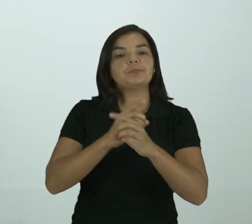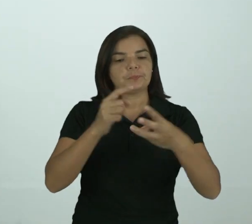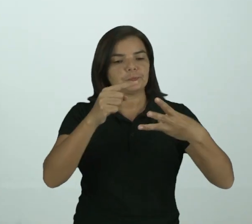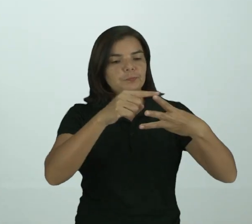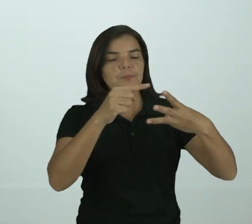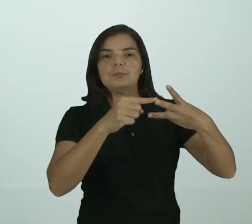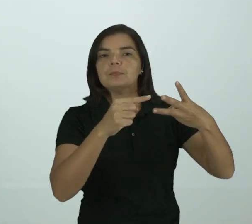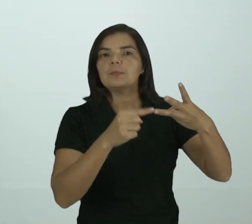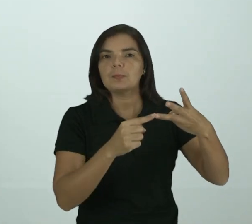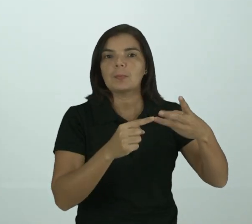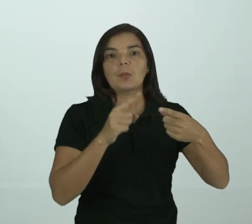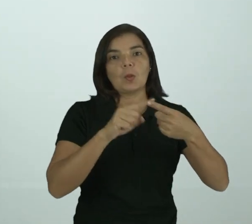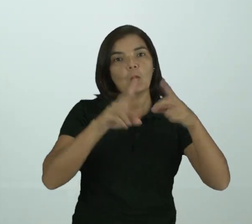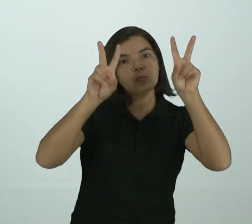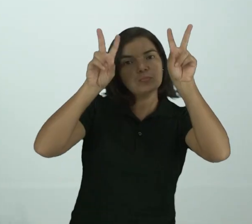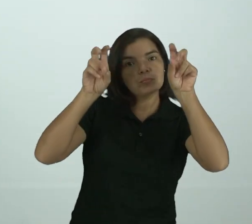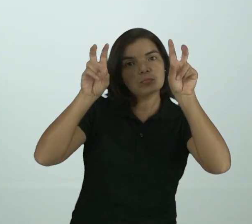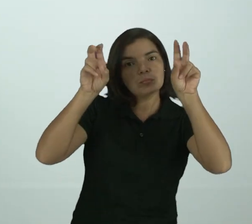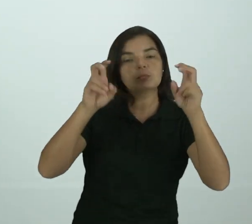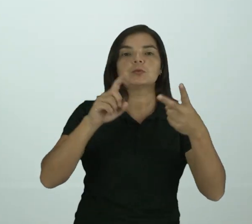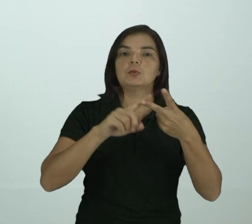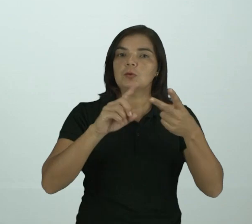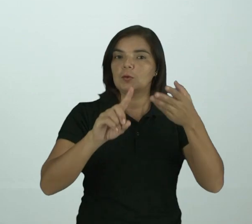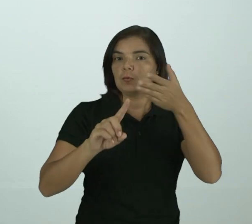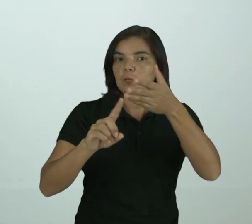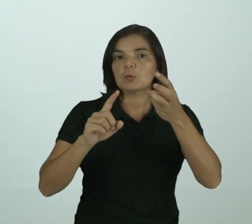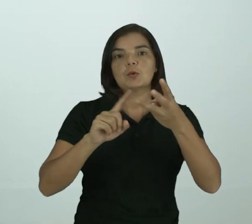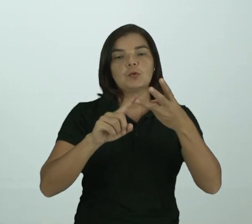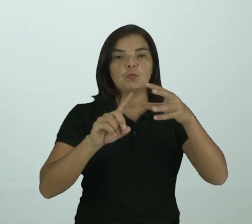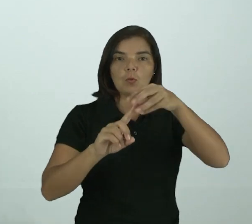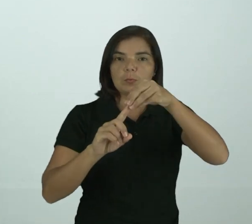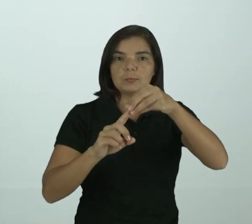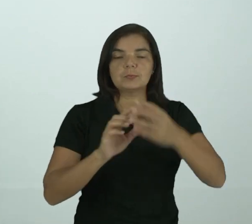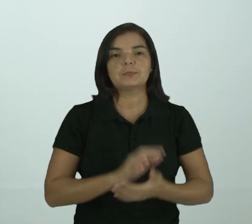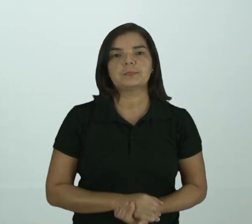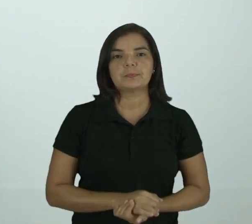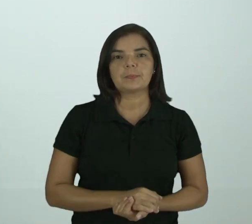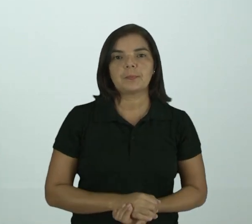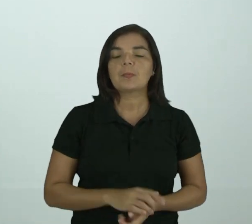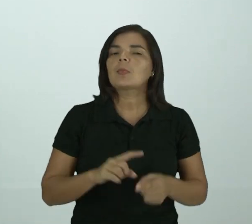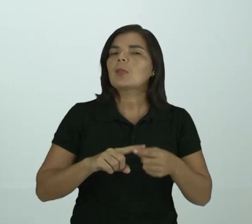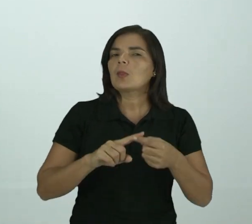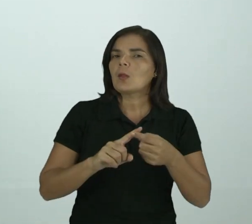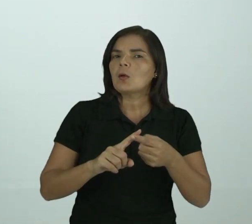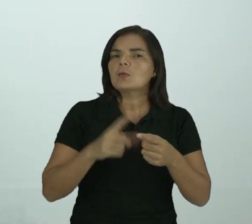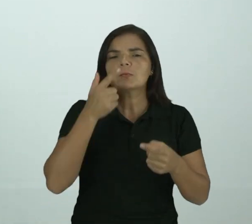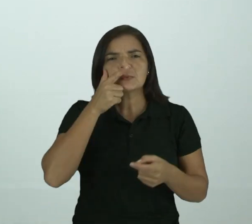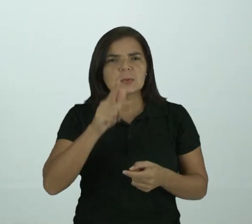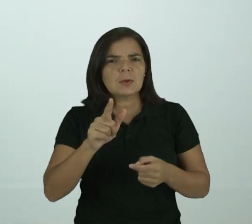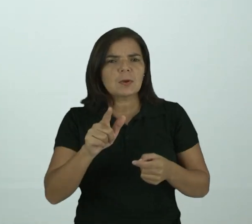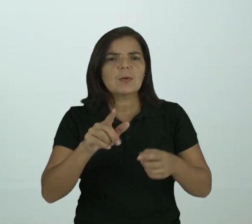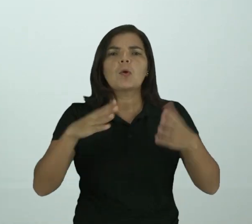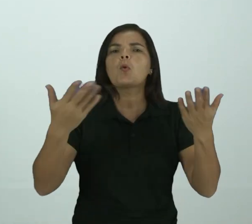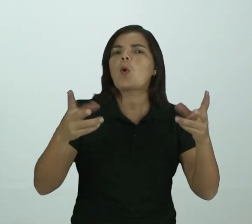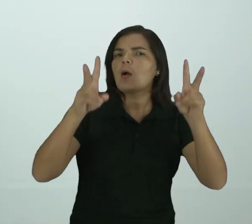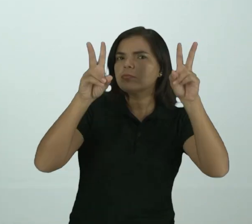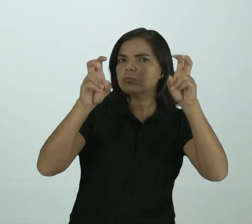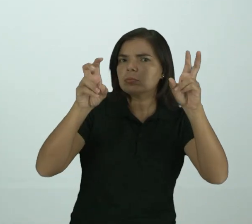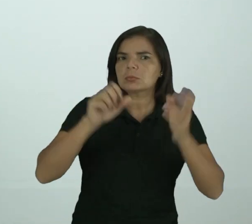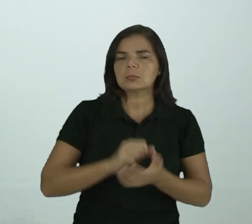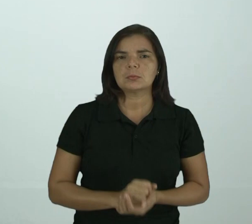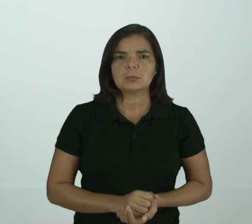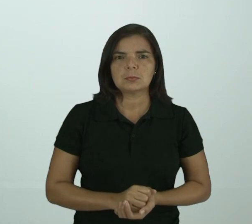3 pontos: o assunto abordado, público-alvo e objetivo. Nesse relato, vocês conseguiram identificar qual é o